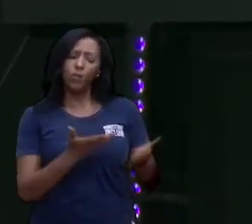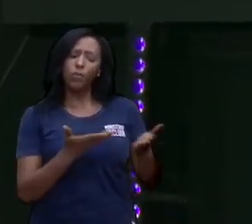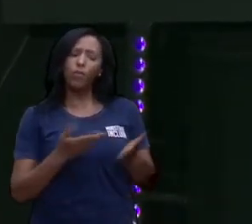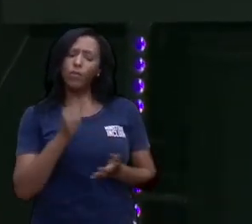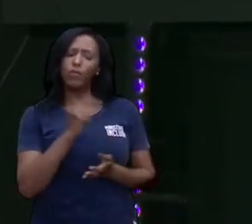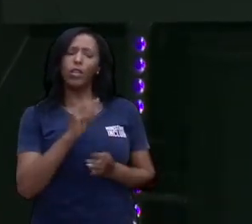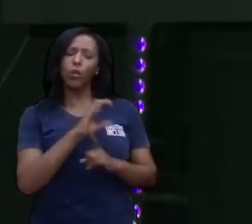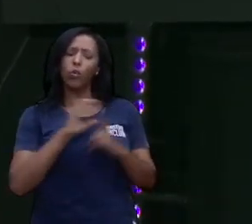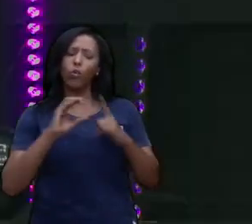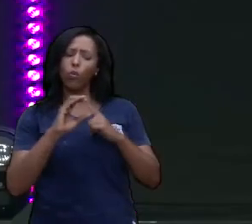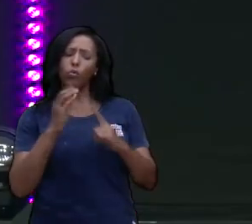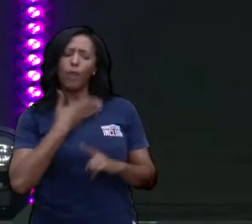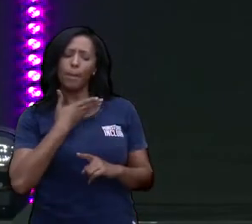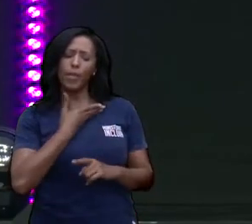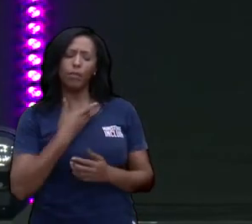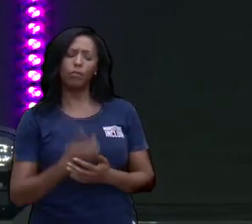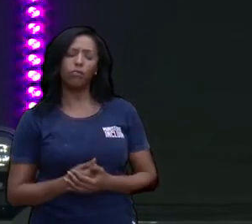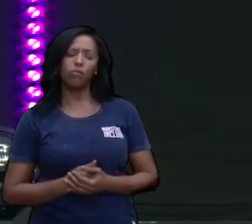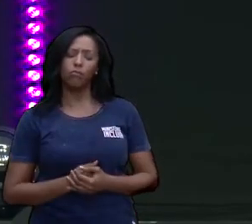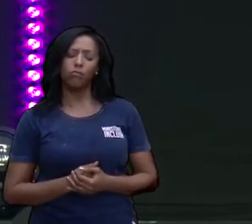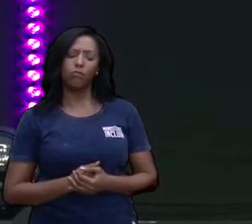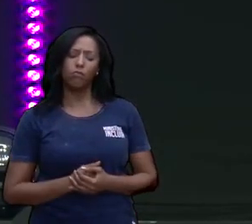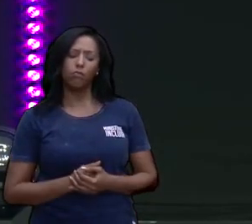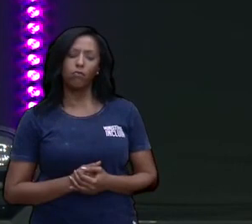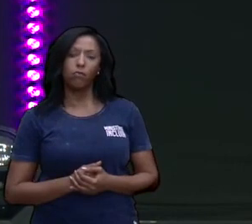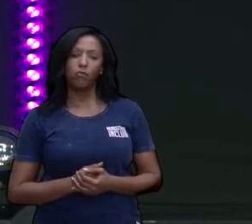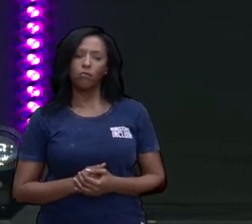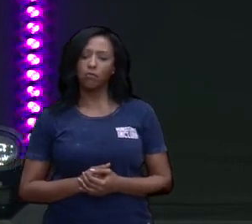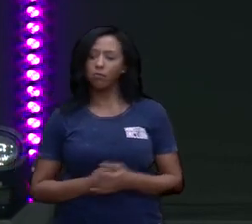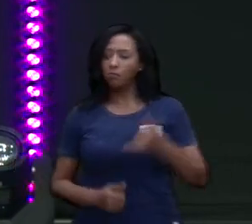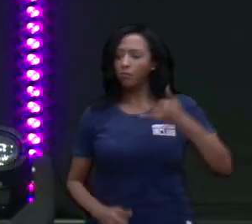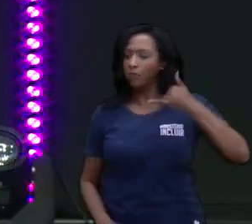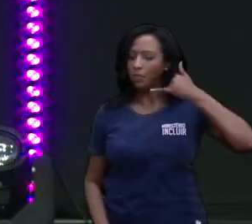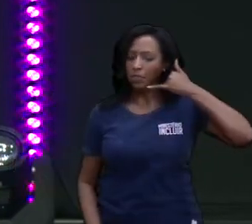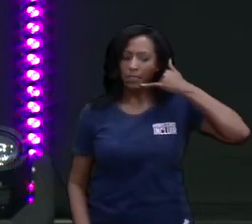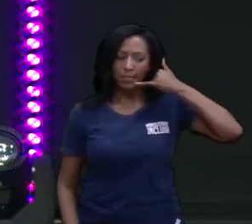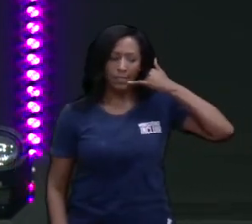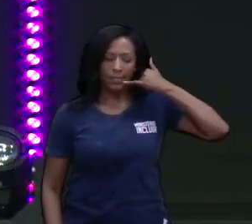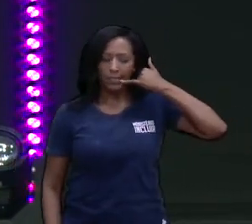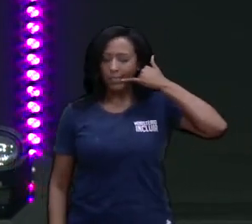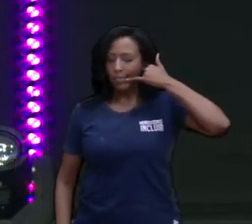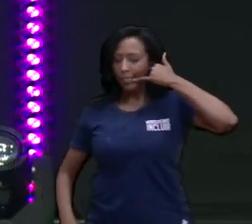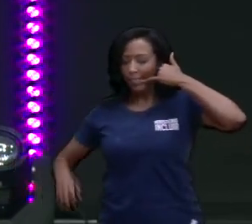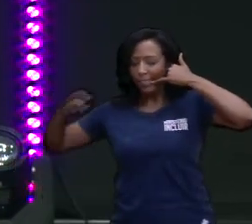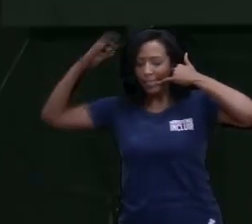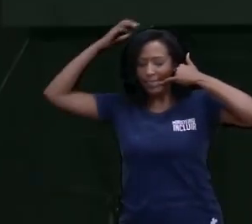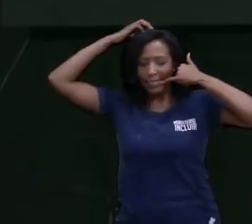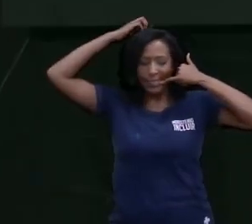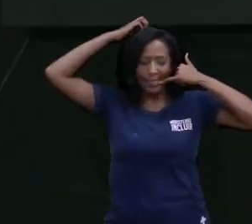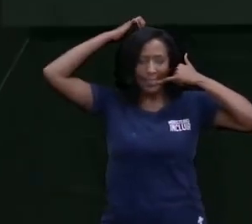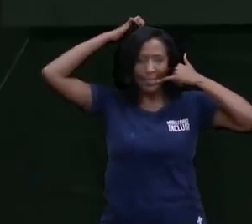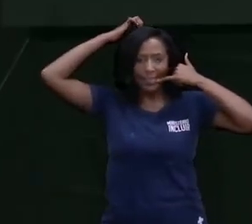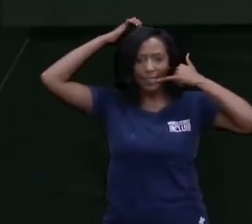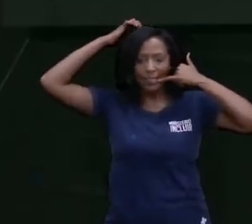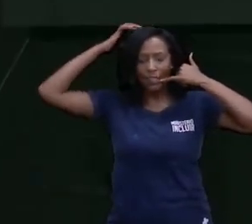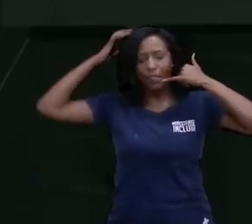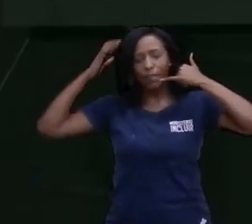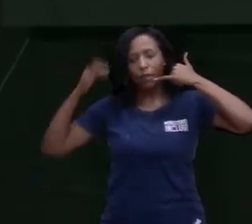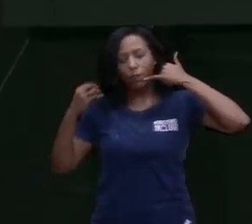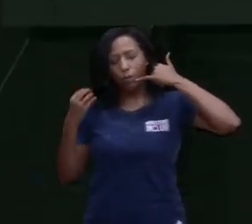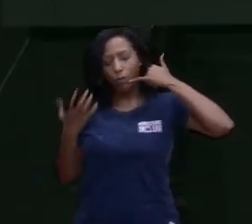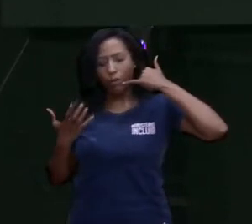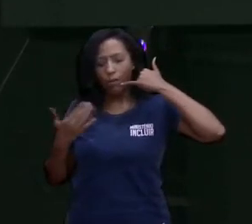convidar para o culto do amigo e pensa num cara tava quebrado a Rua José